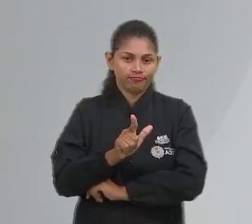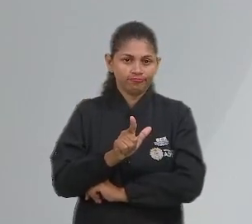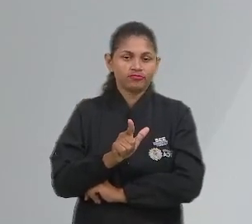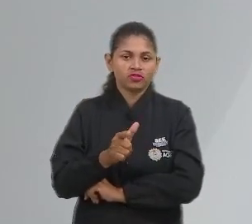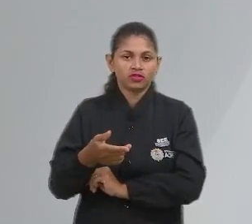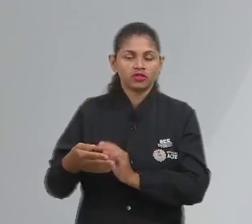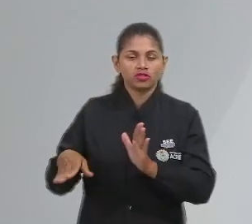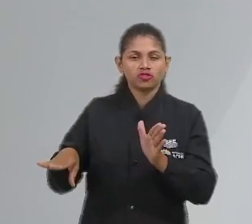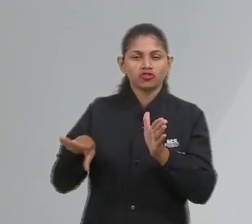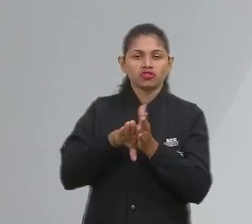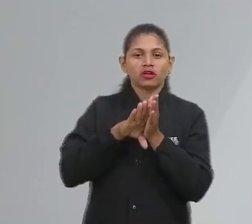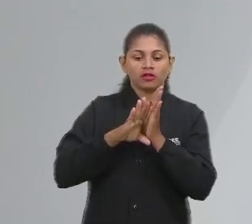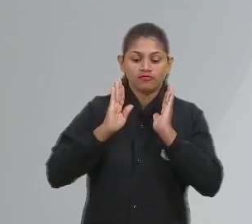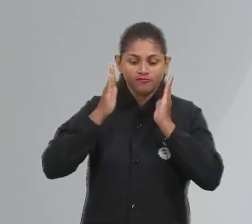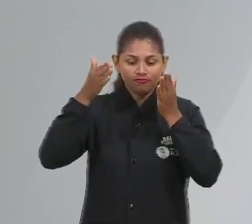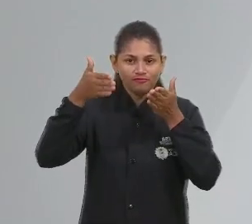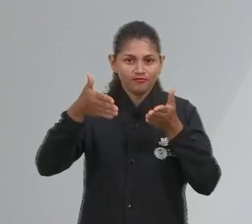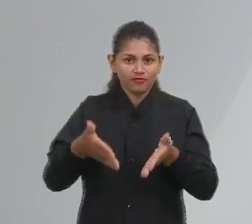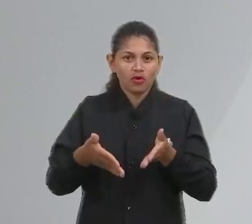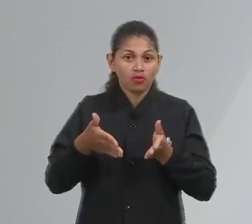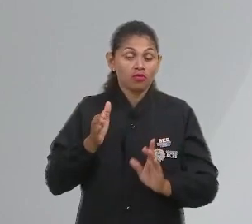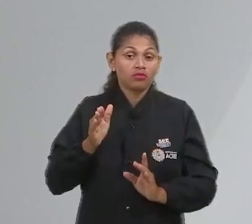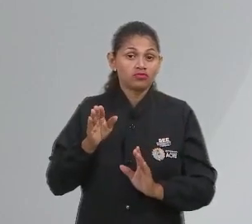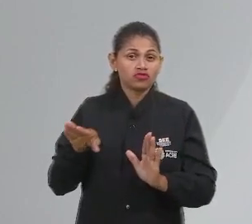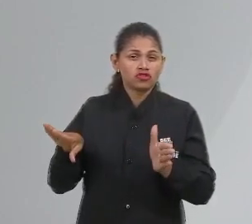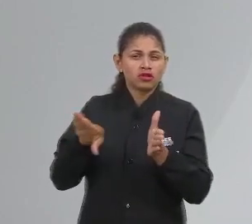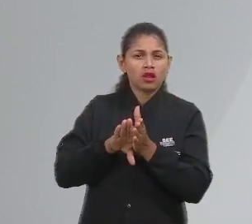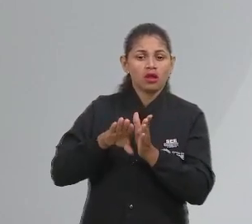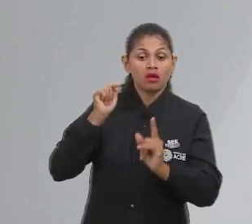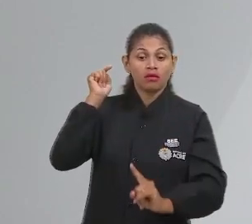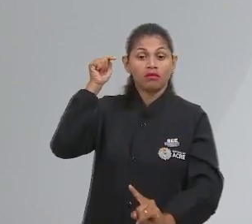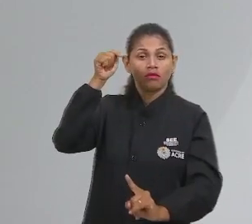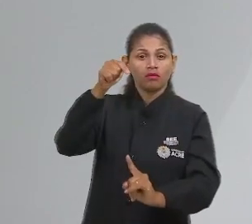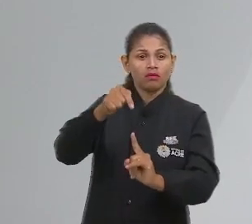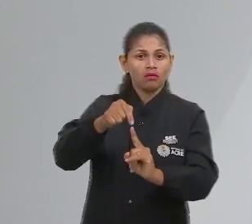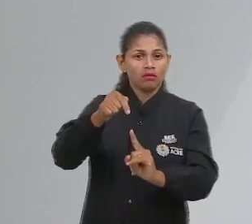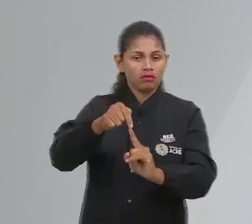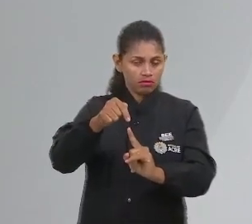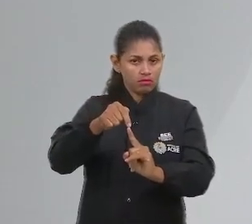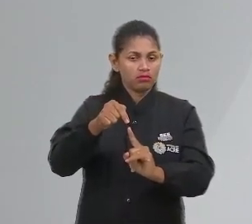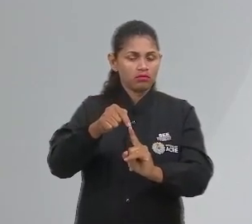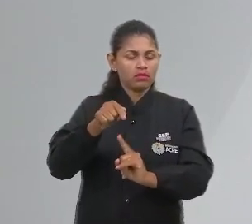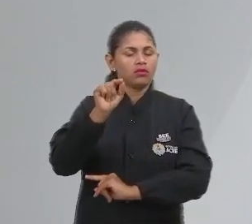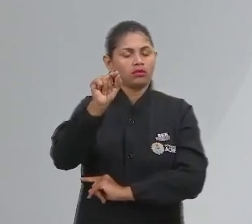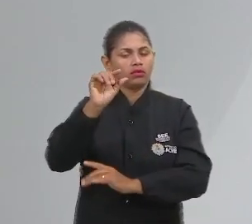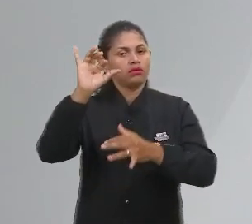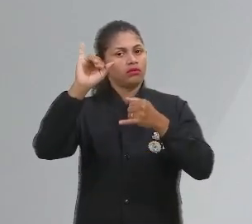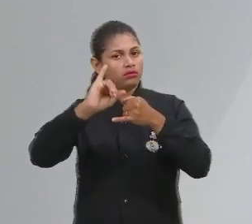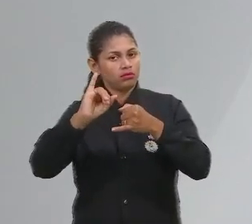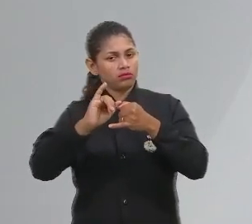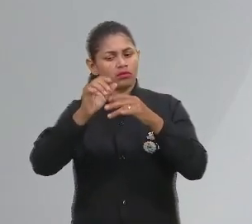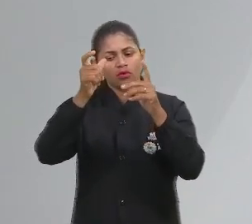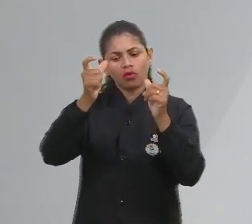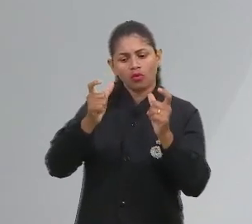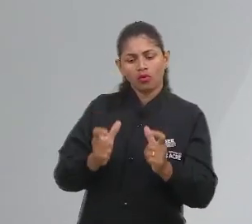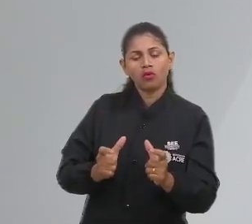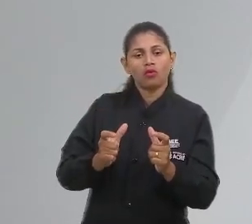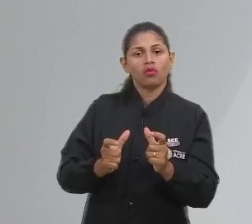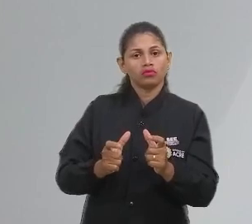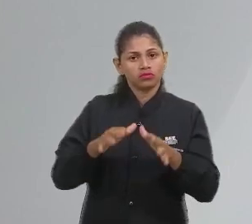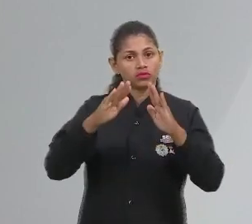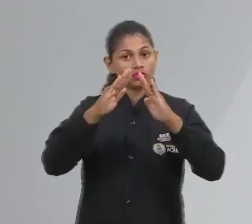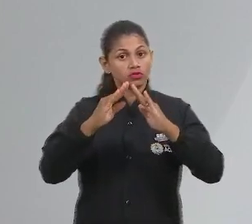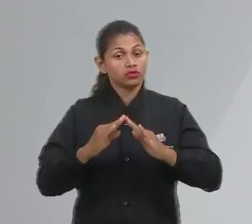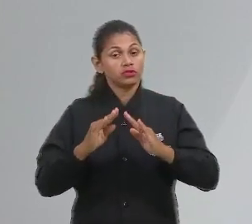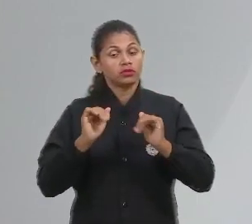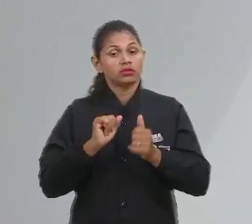atingir o objetivo, que era demonstrar ali, né, o que ele estava fazendo, ou onde ele estava, ou quem